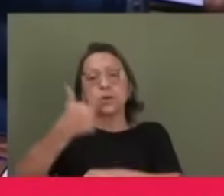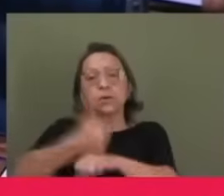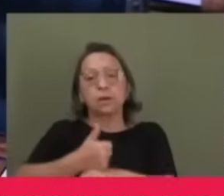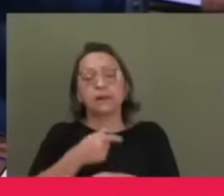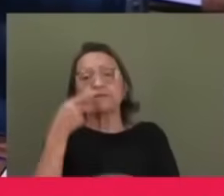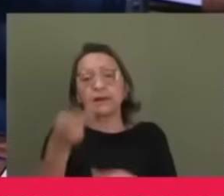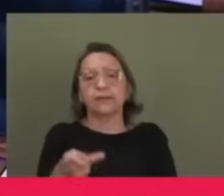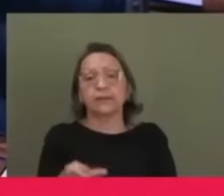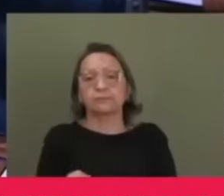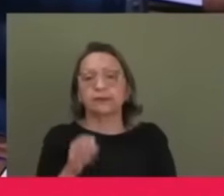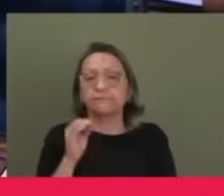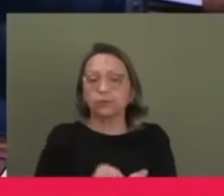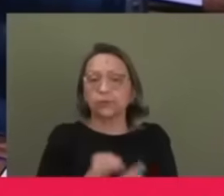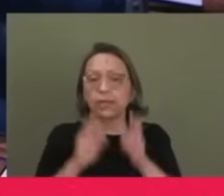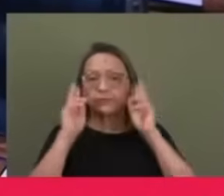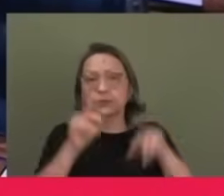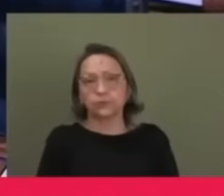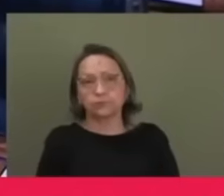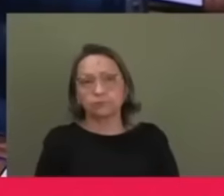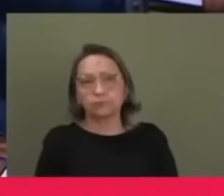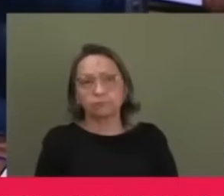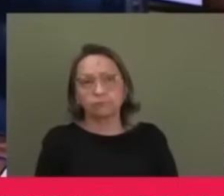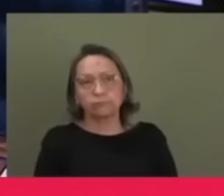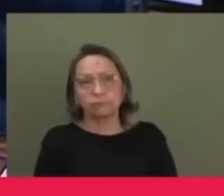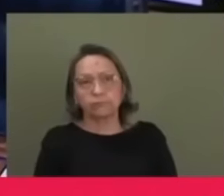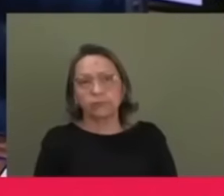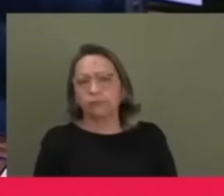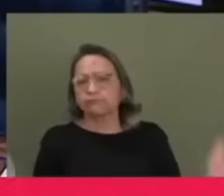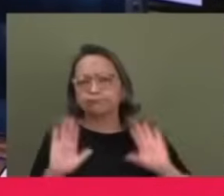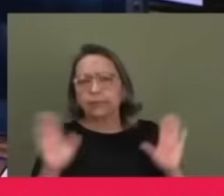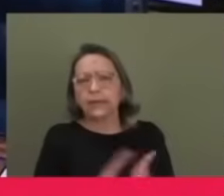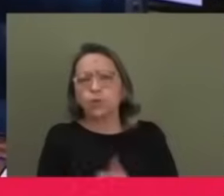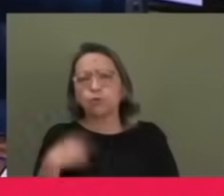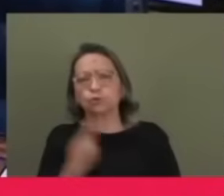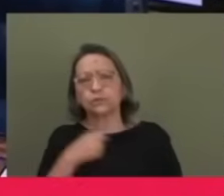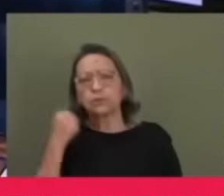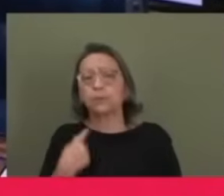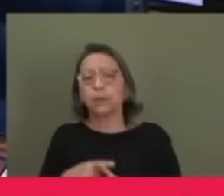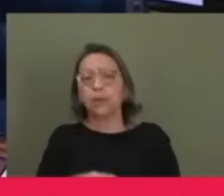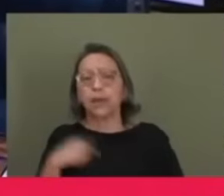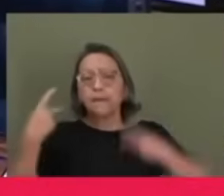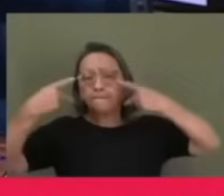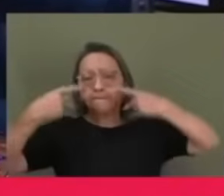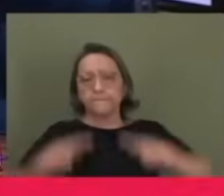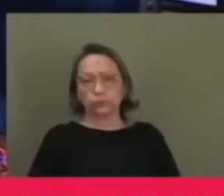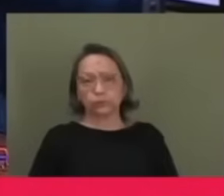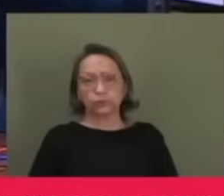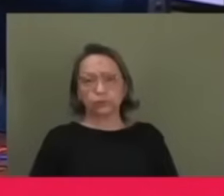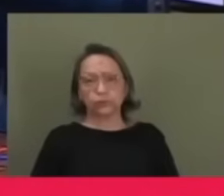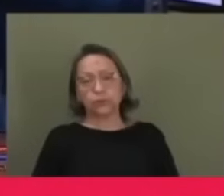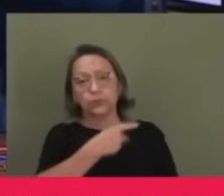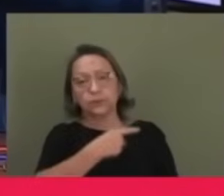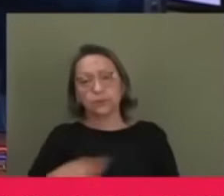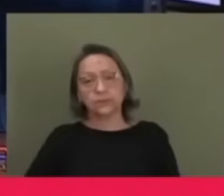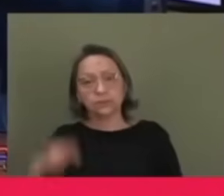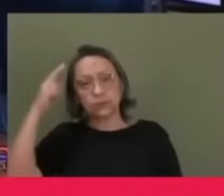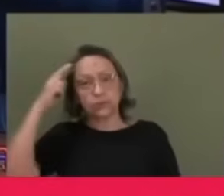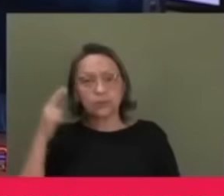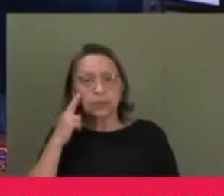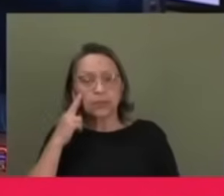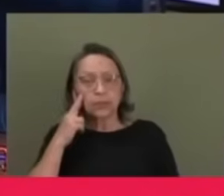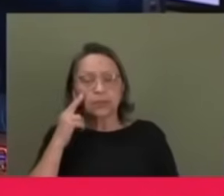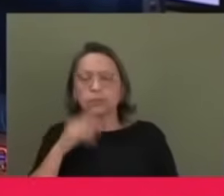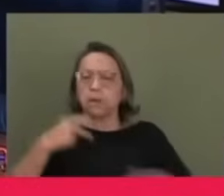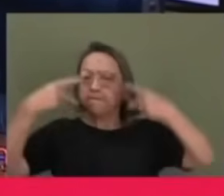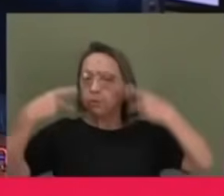para lhe desrespeitar. Nenhum. Nenhum de nós tem. Até porque a postura do presidente Rodrigo Pacheco tem sido